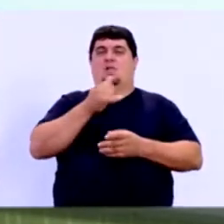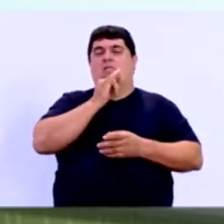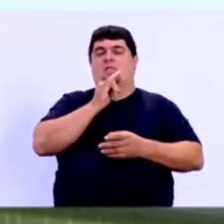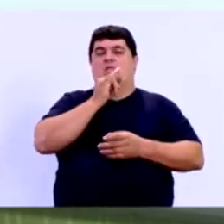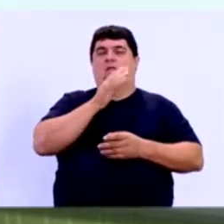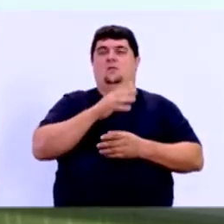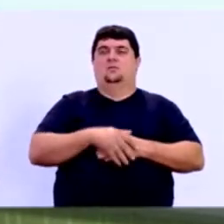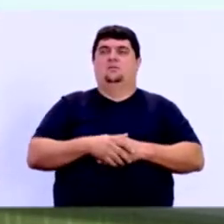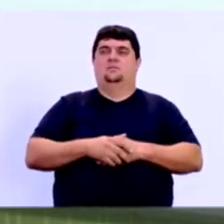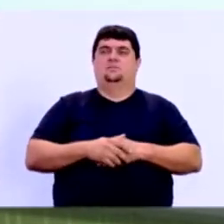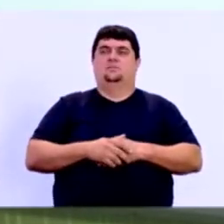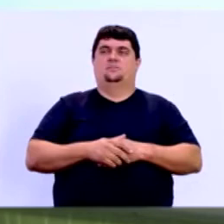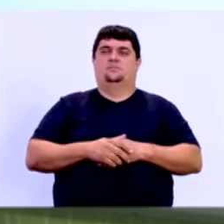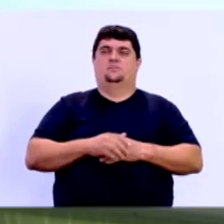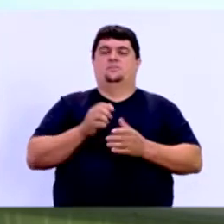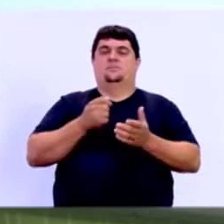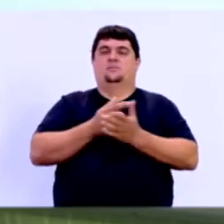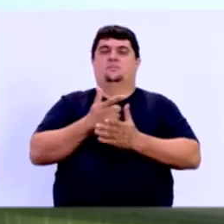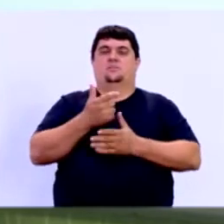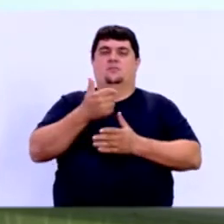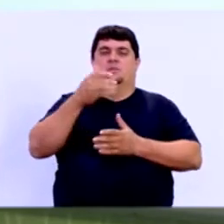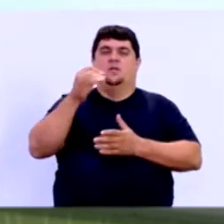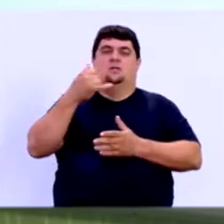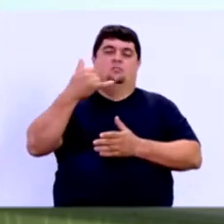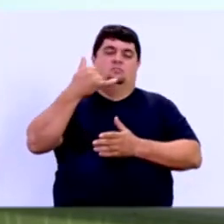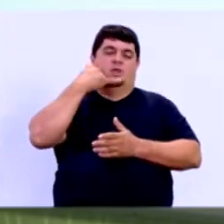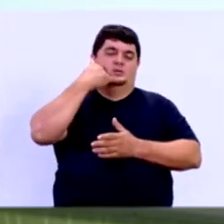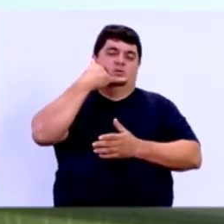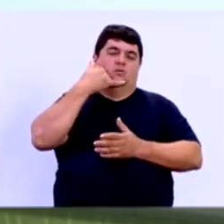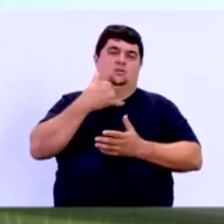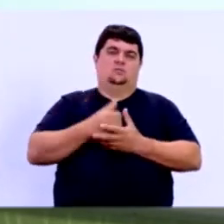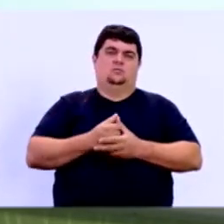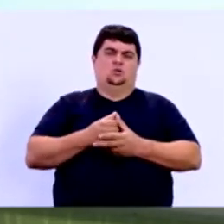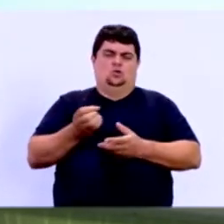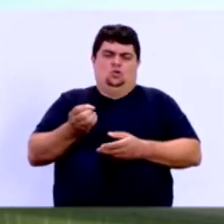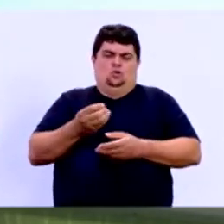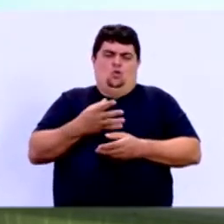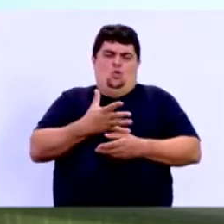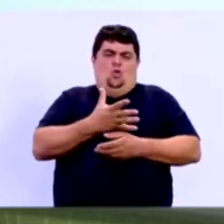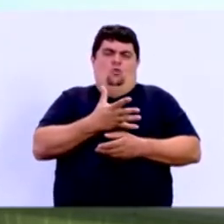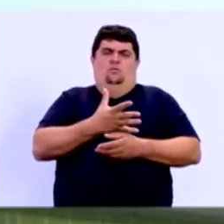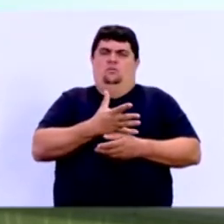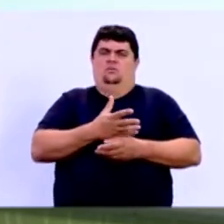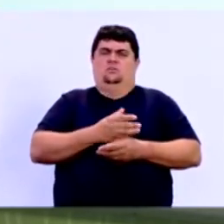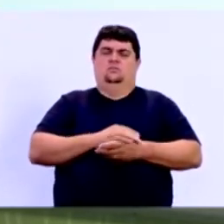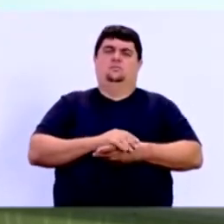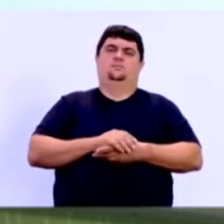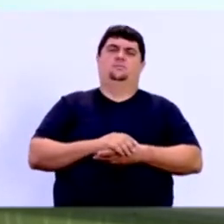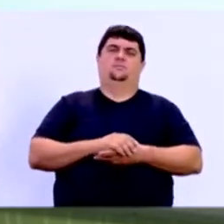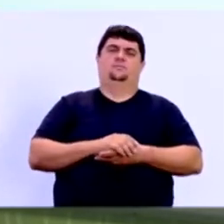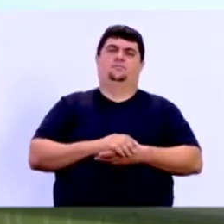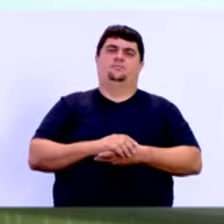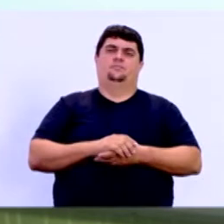né, professor Igor? Comprei 10 celulares dos mais modernos que estão hoje no mercado.